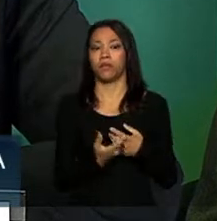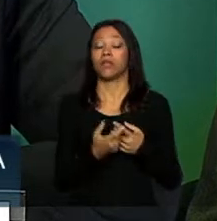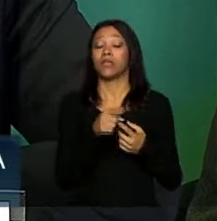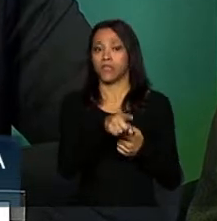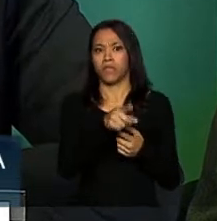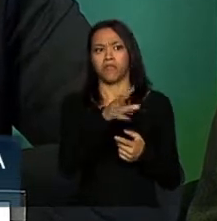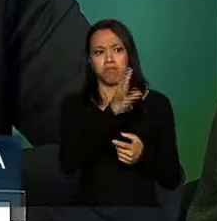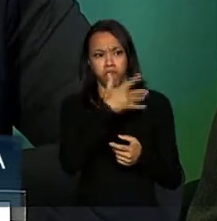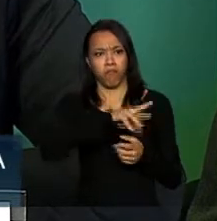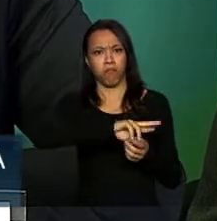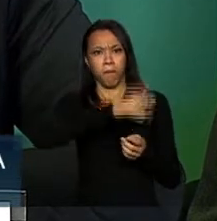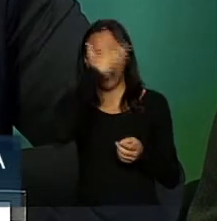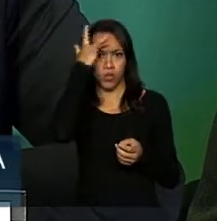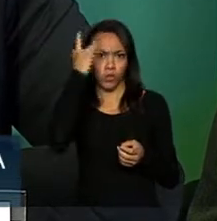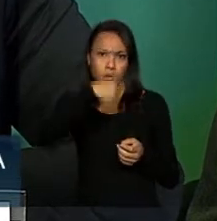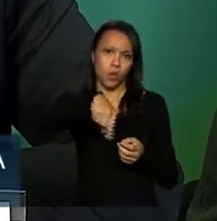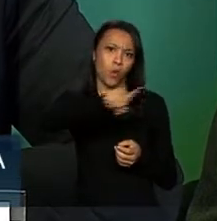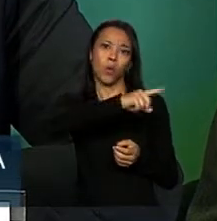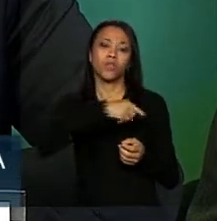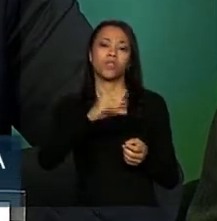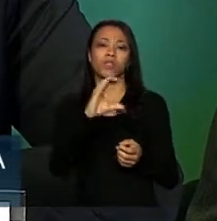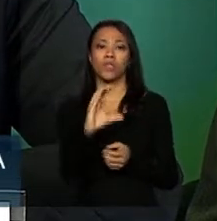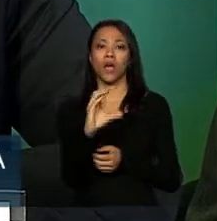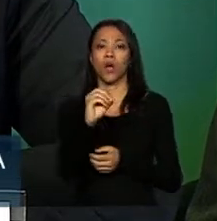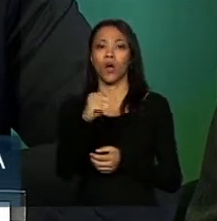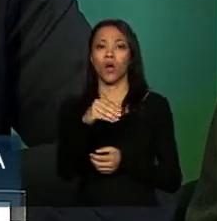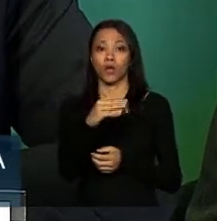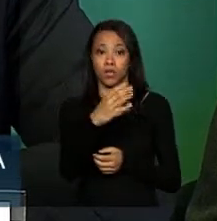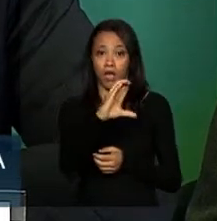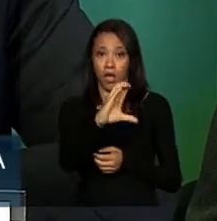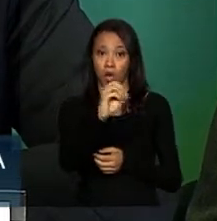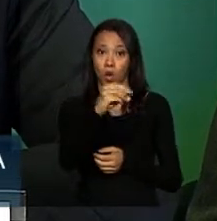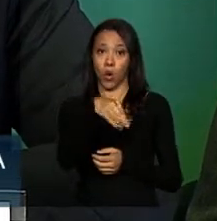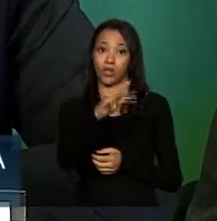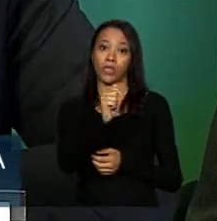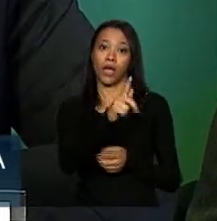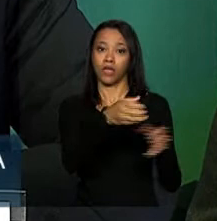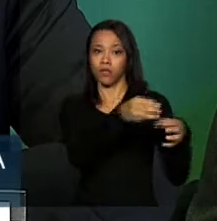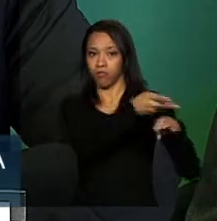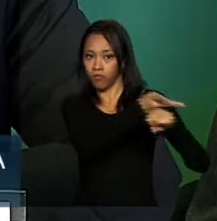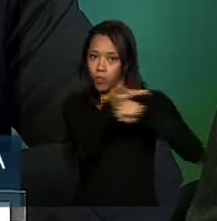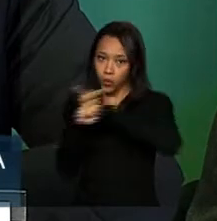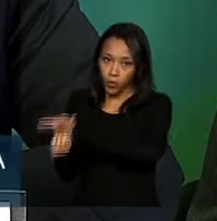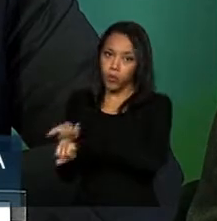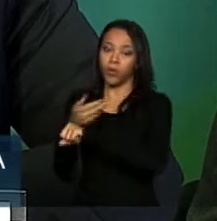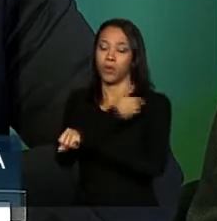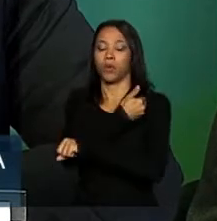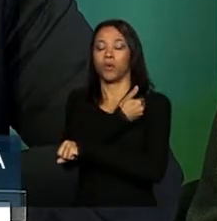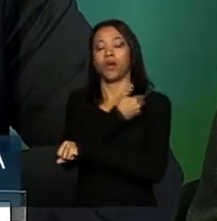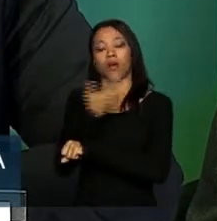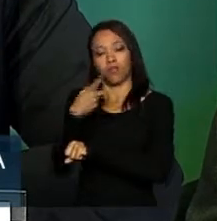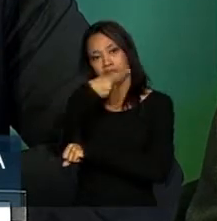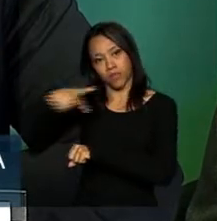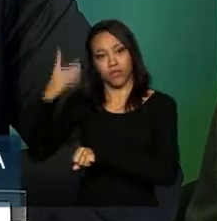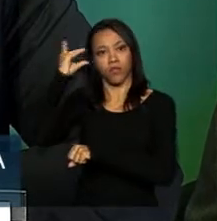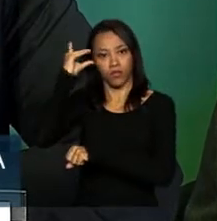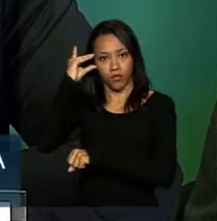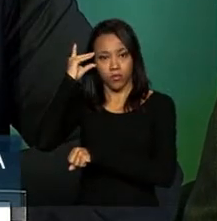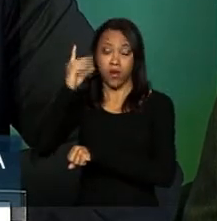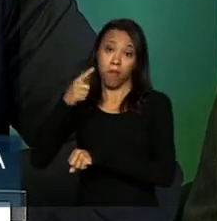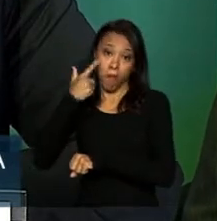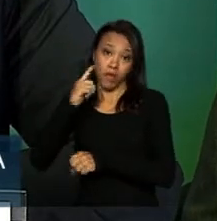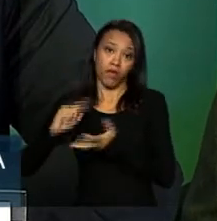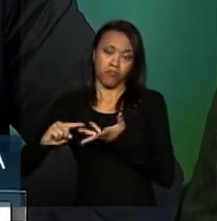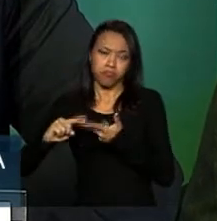de integrantes da confederação, mas os pleitos serão processados, né, pelo governo. Daí, inclusive,